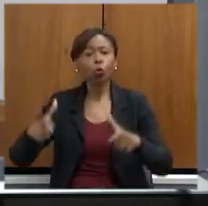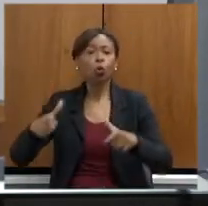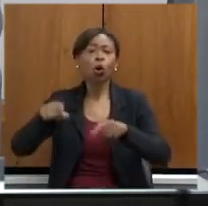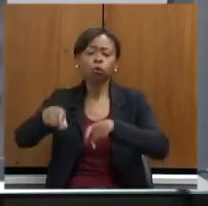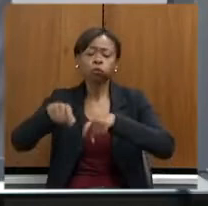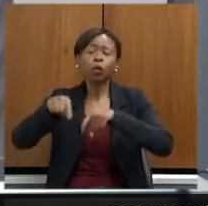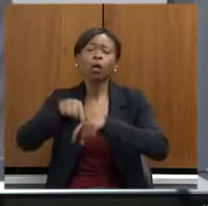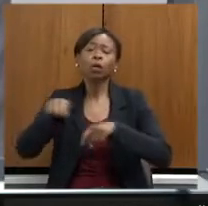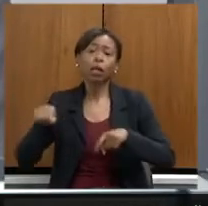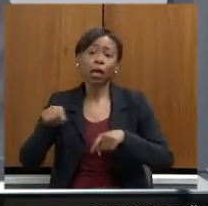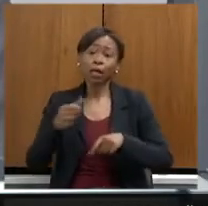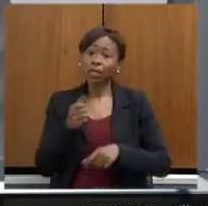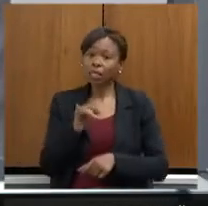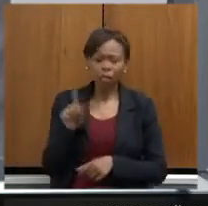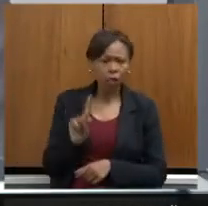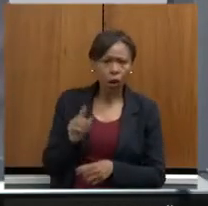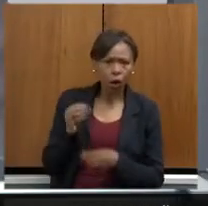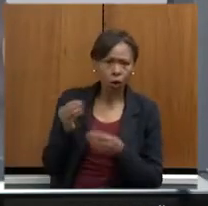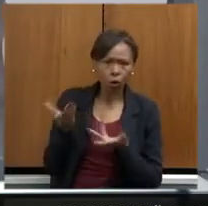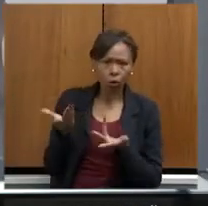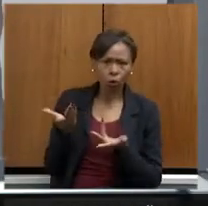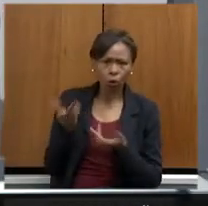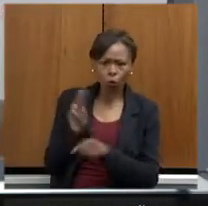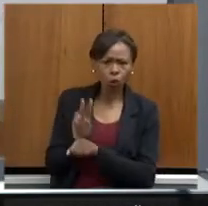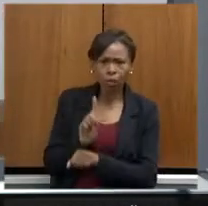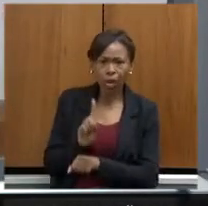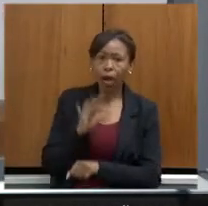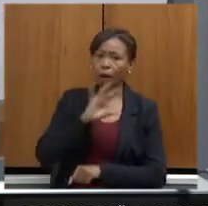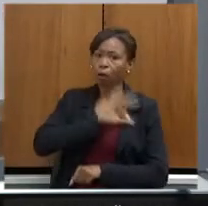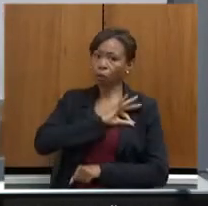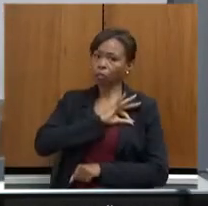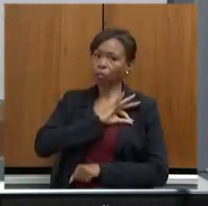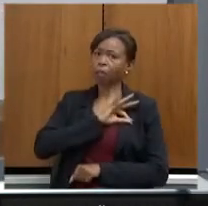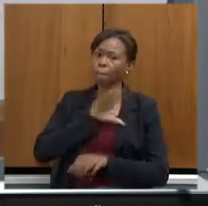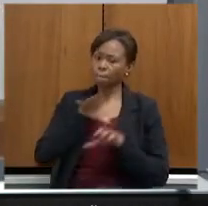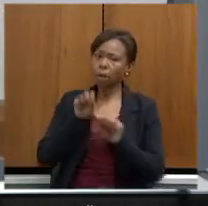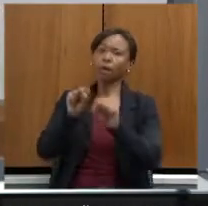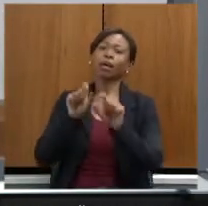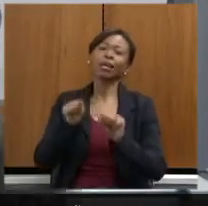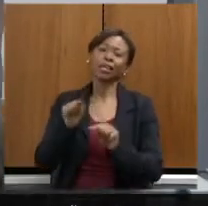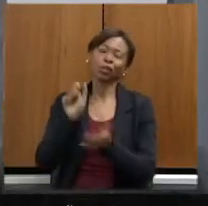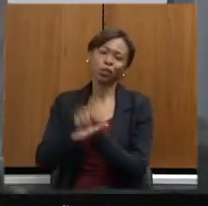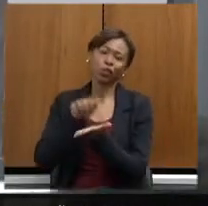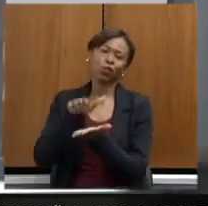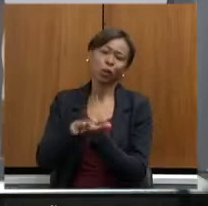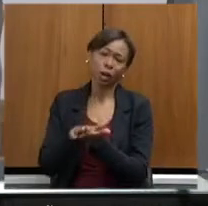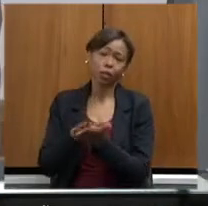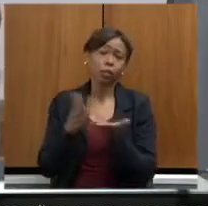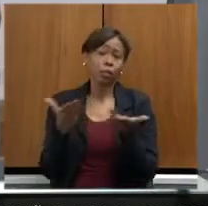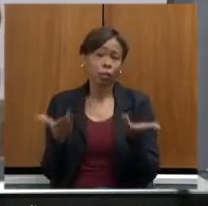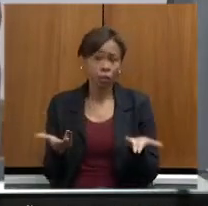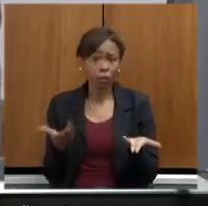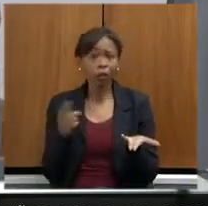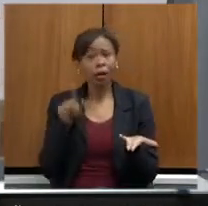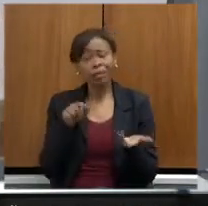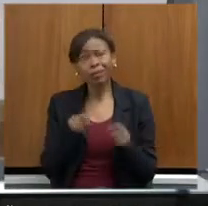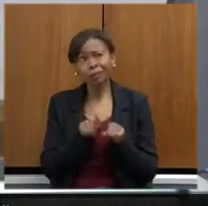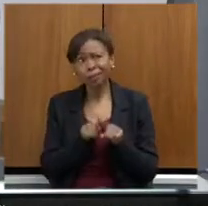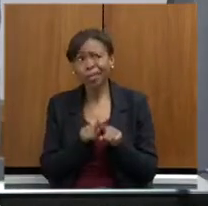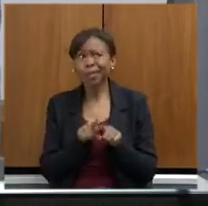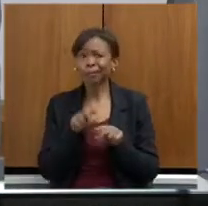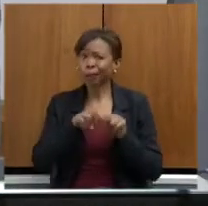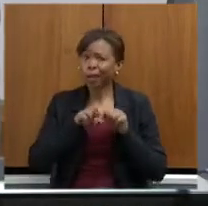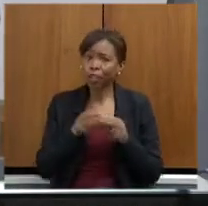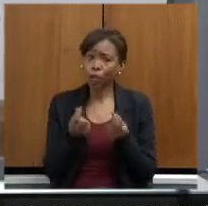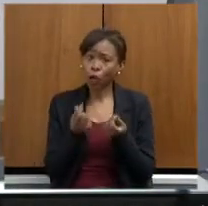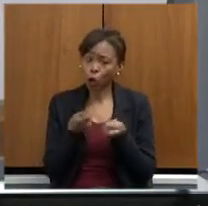Polícia Ambiental vai saber a quem é culpa por aquele Dom do meu medo né pessoalmente para a questão da economia né ele